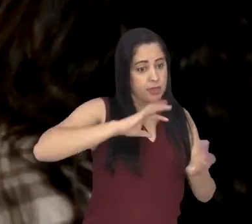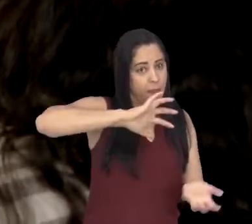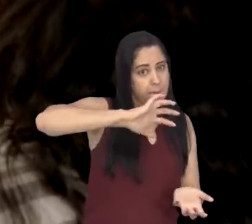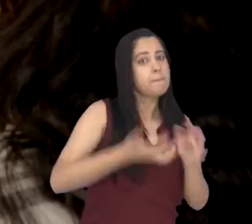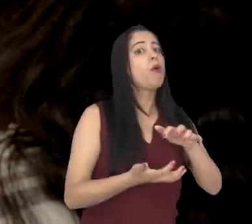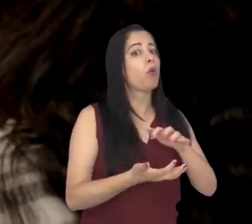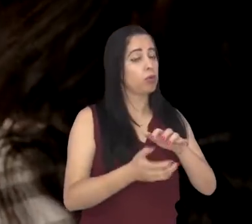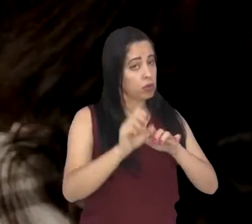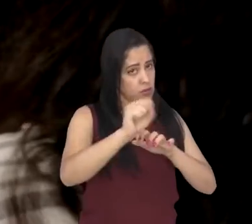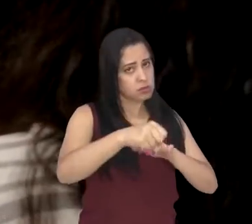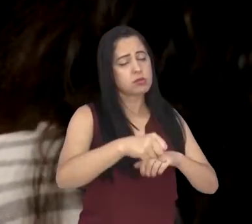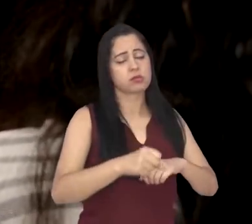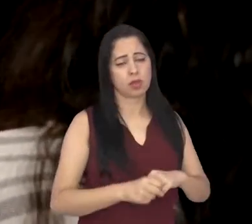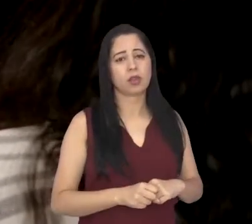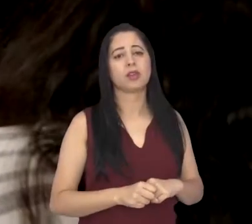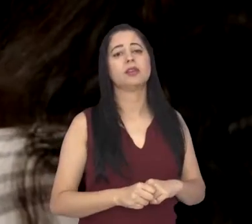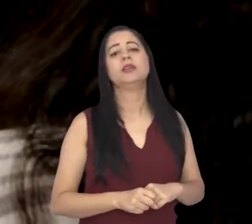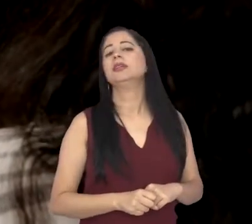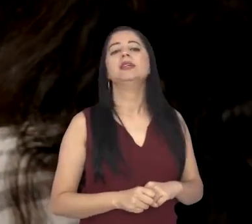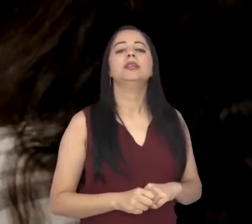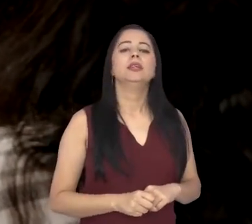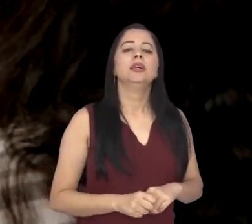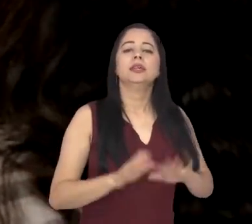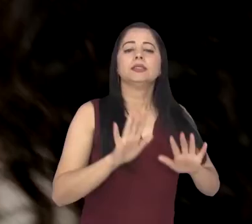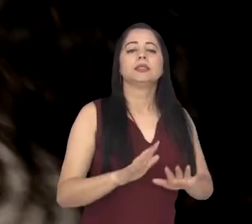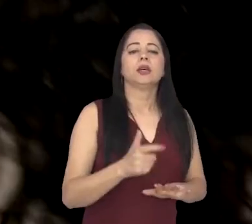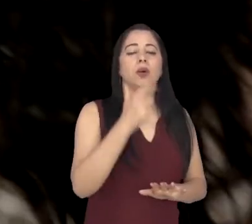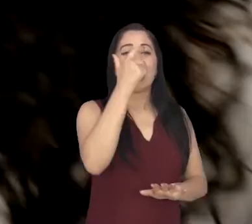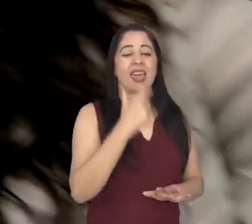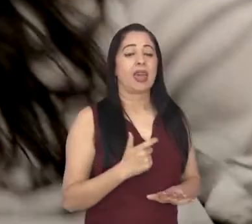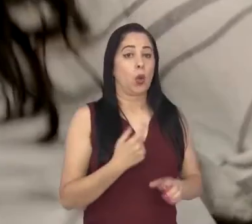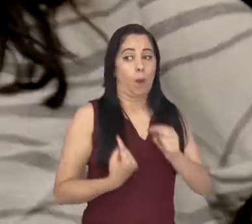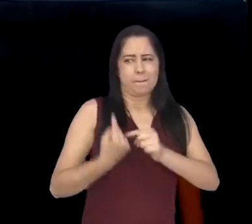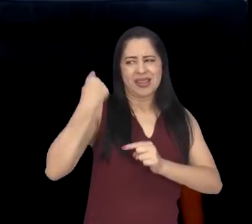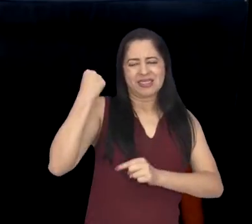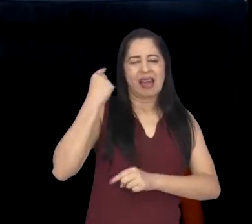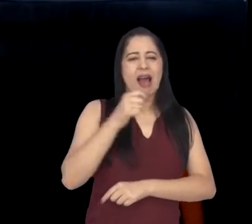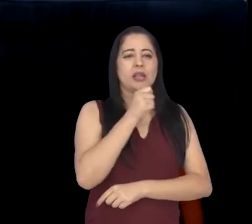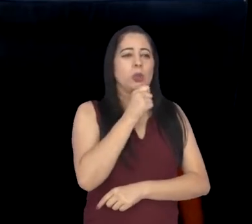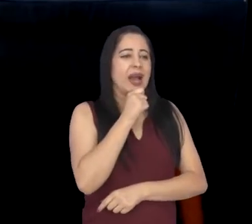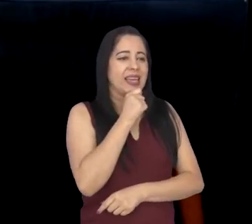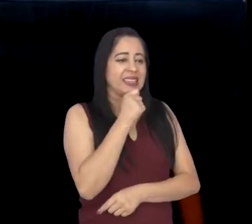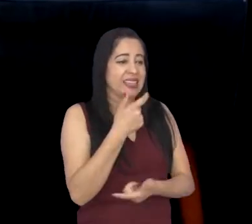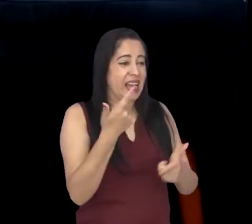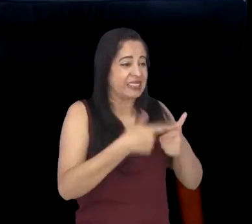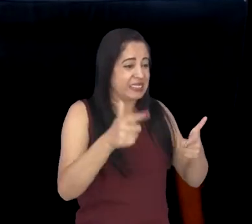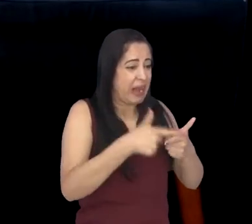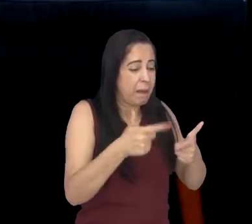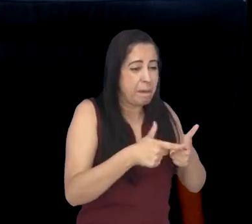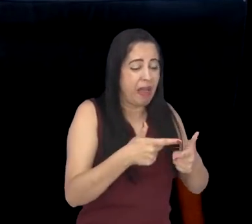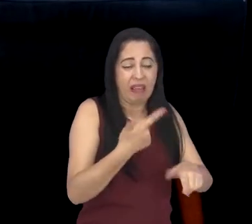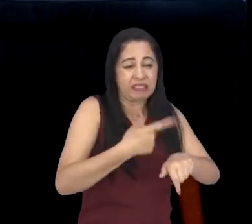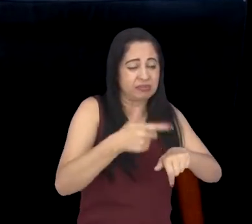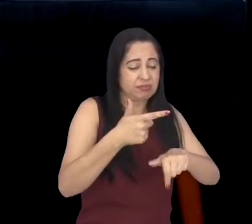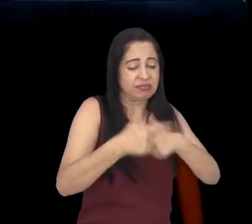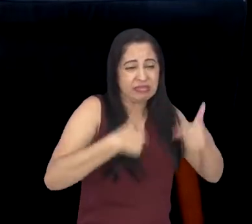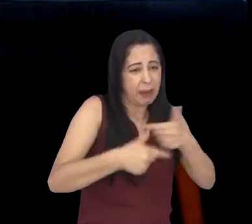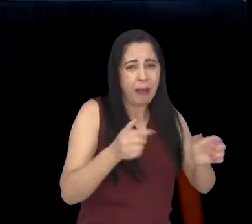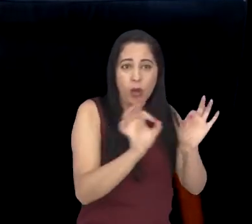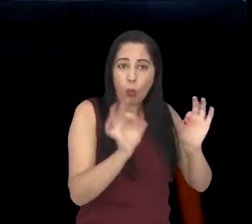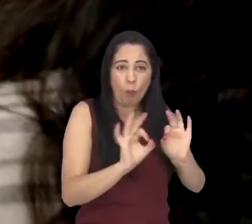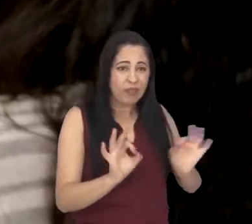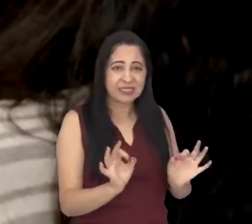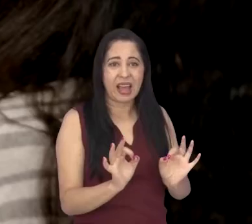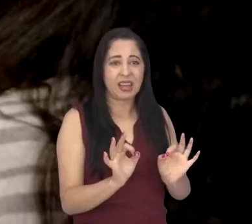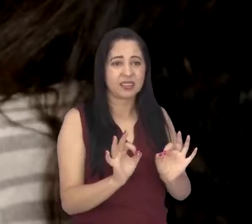voltas, né? As suas voltas. E então, quando eu estava ainda sem emprego, ainda batalhando, pegando